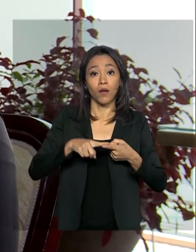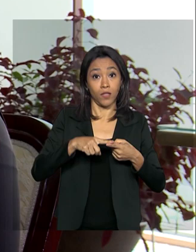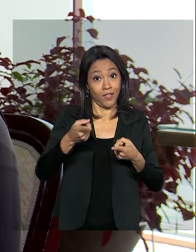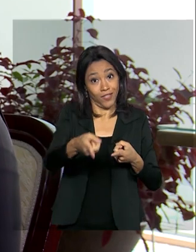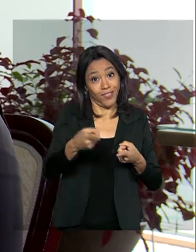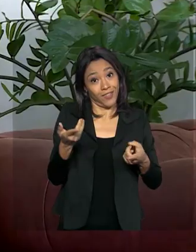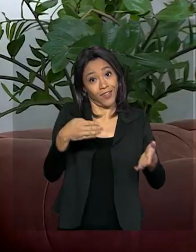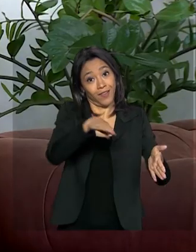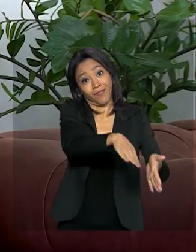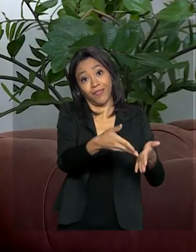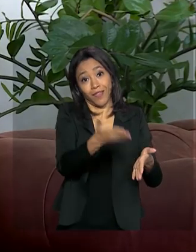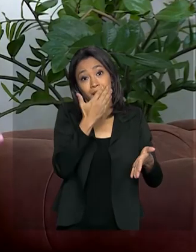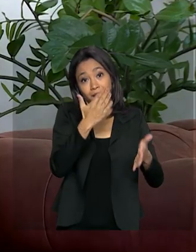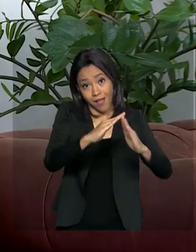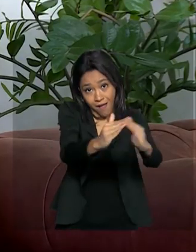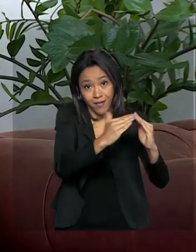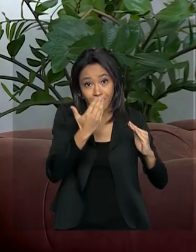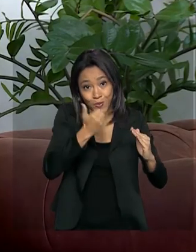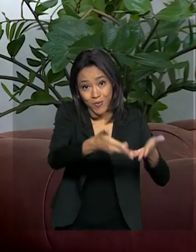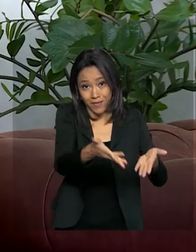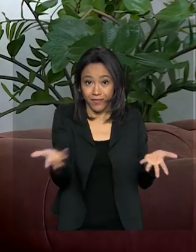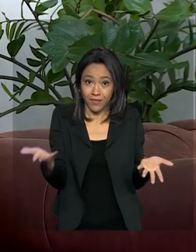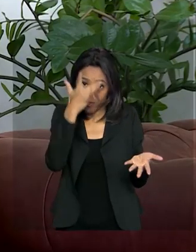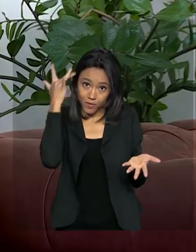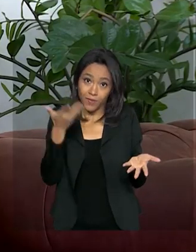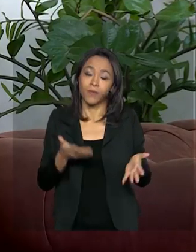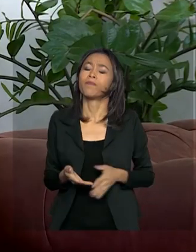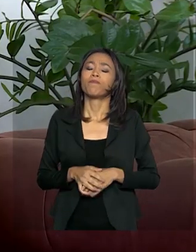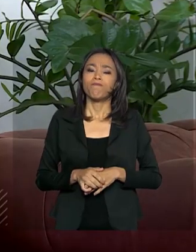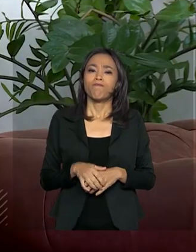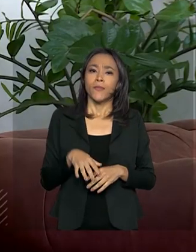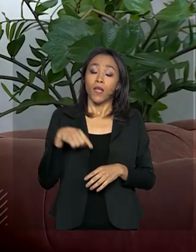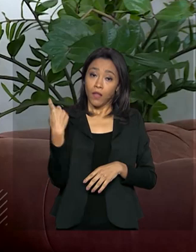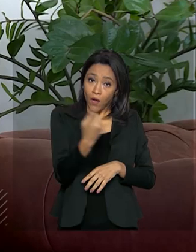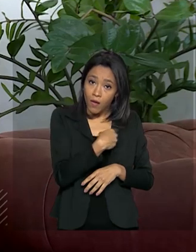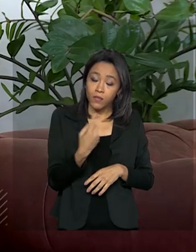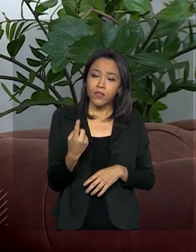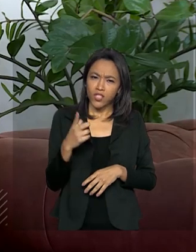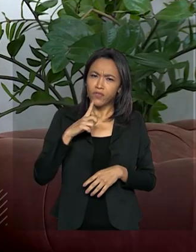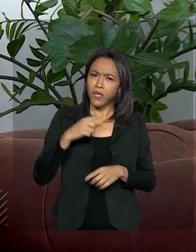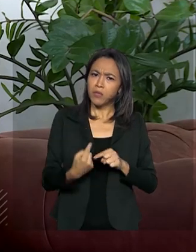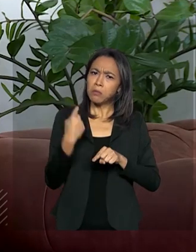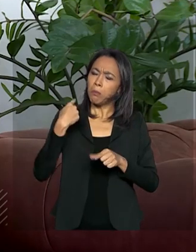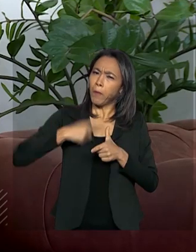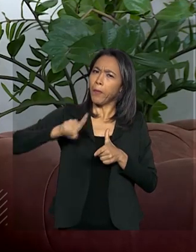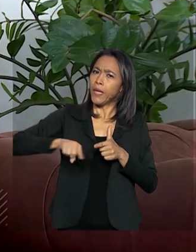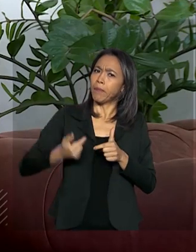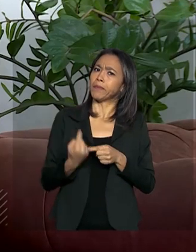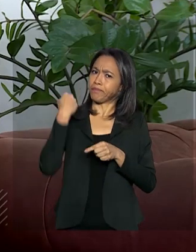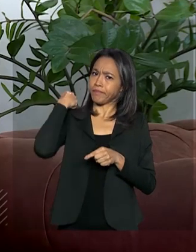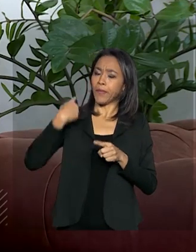mesa né de quem vai consumir exatamente no final é mesmo é nós no primeiro momento nós tivemos problemas porque